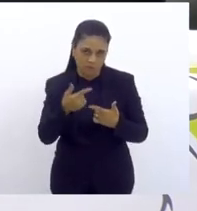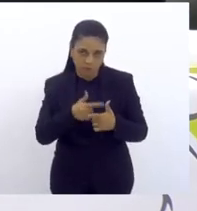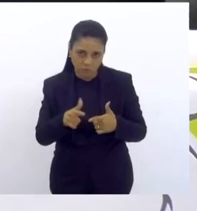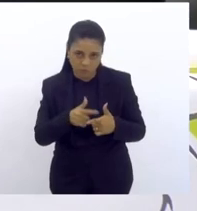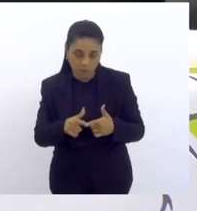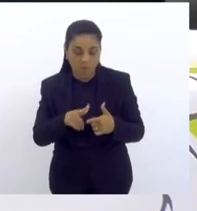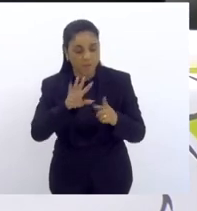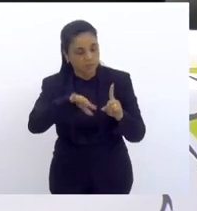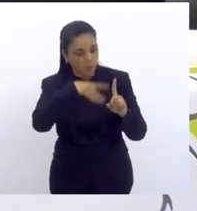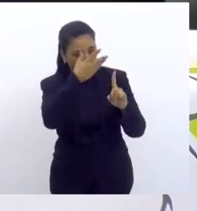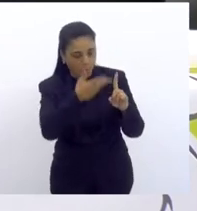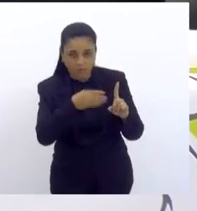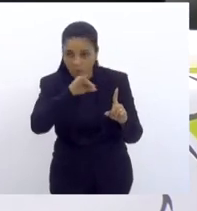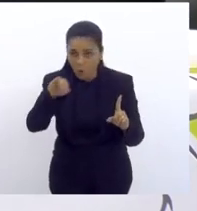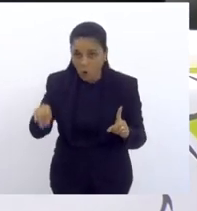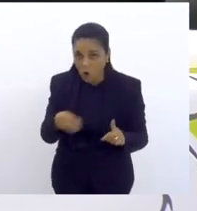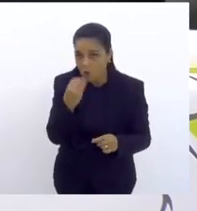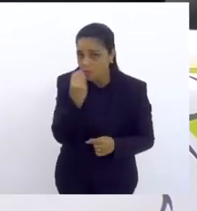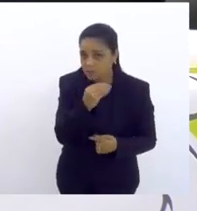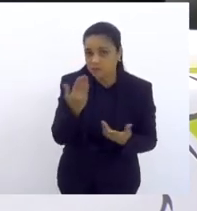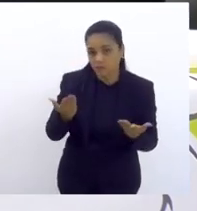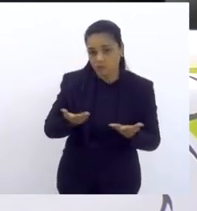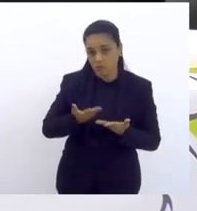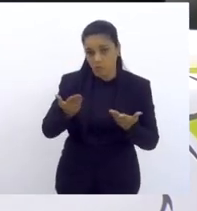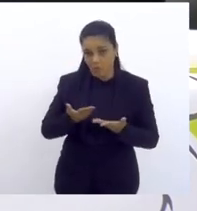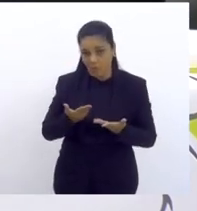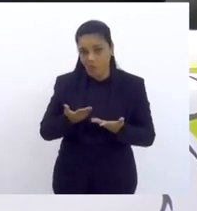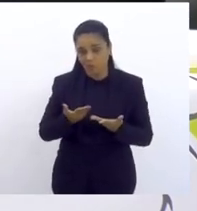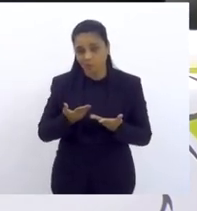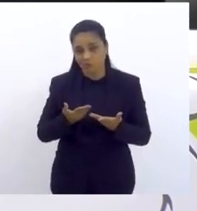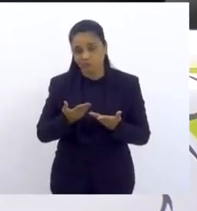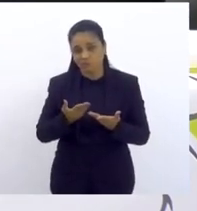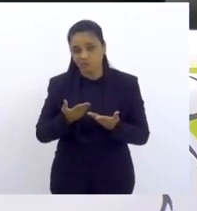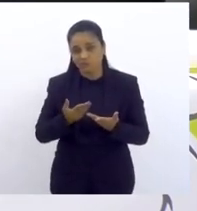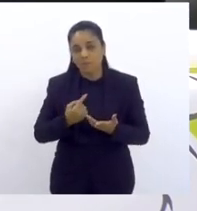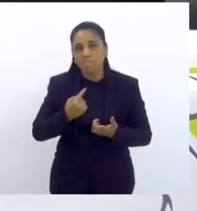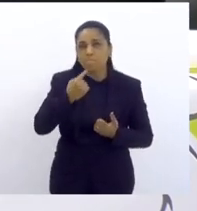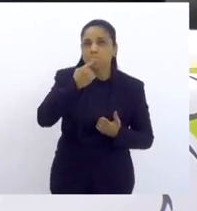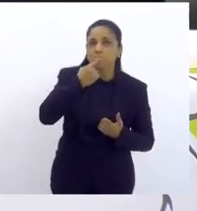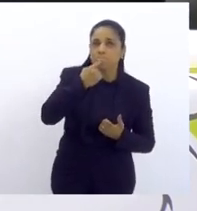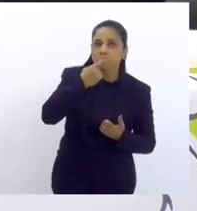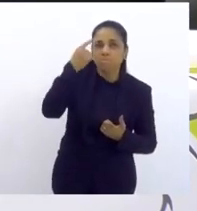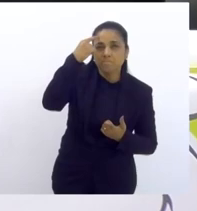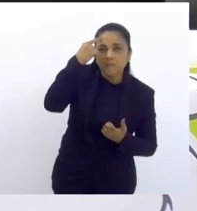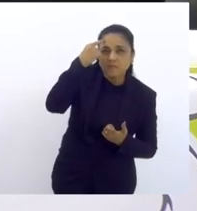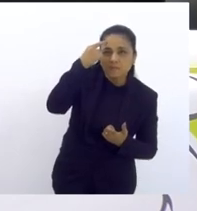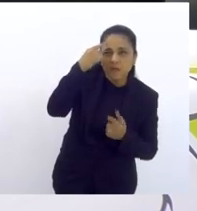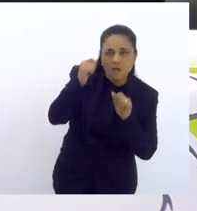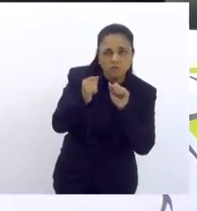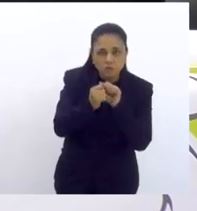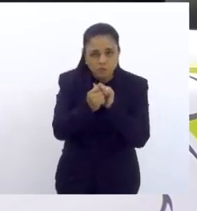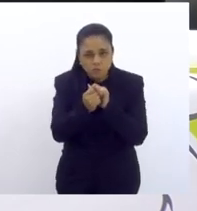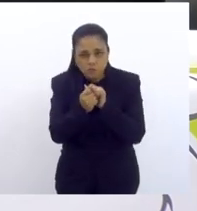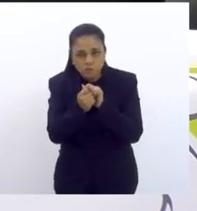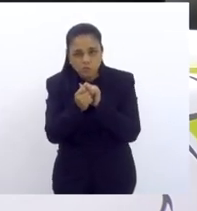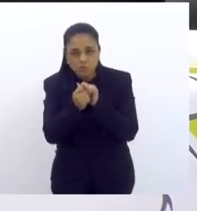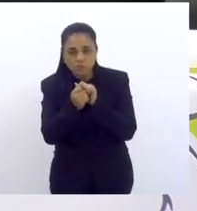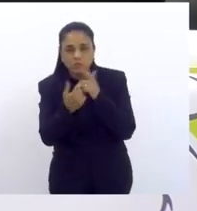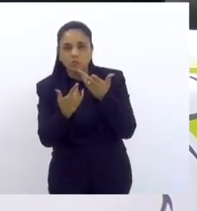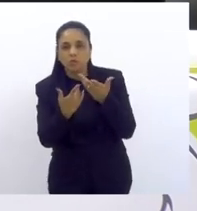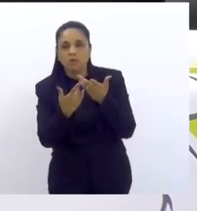de oportunidade é uma forma da gente também tá próximo pensar junto radicar